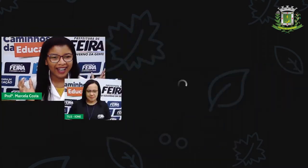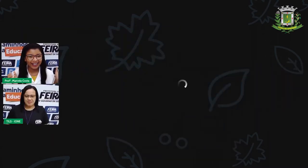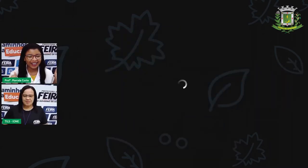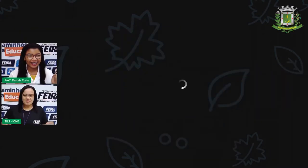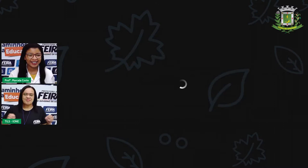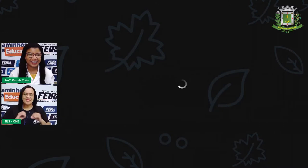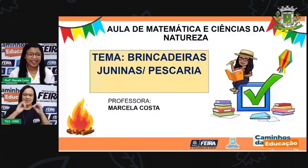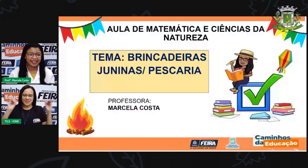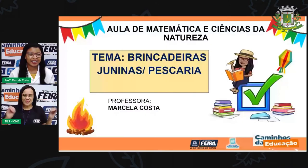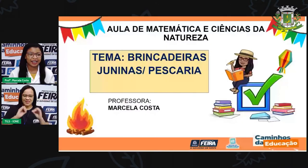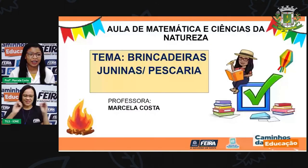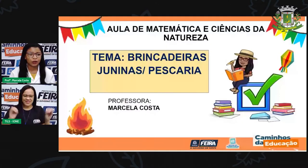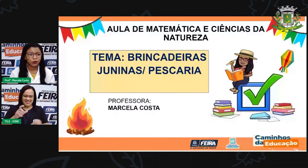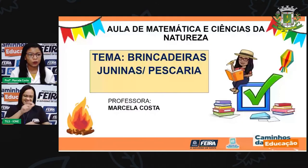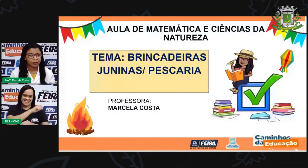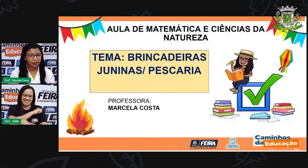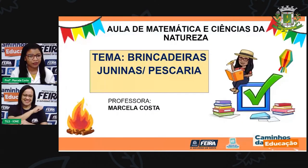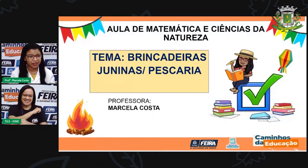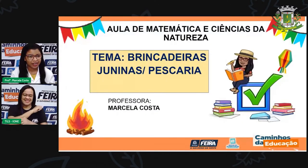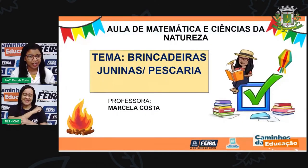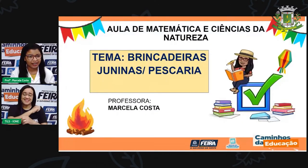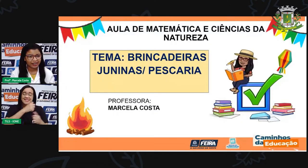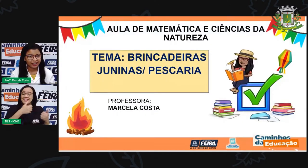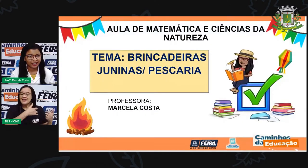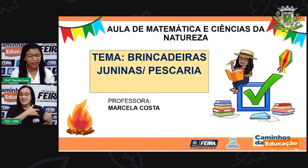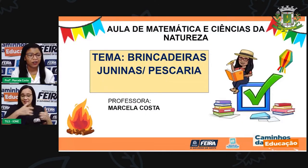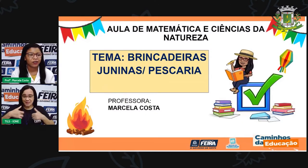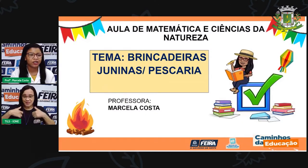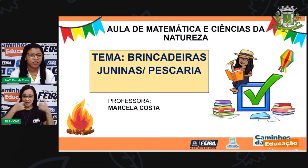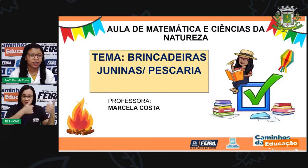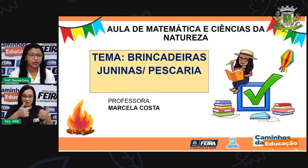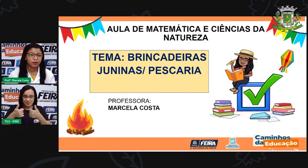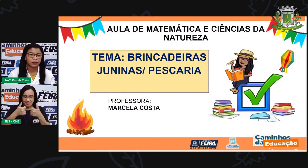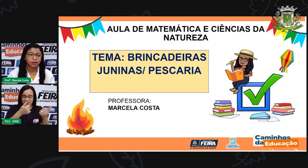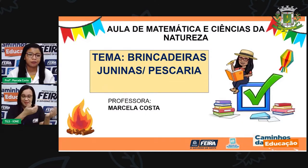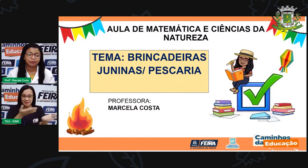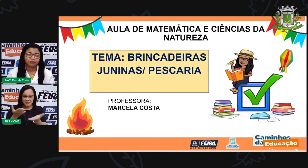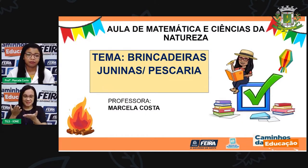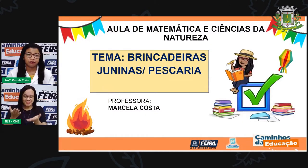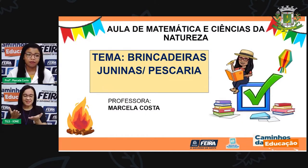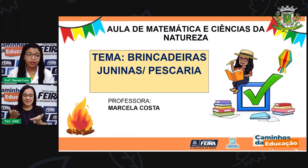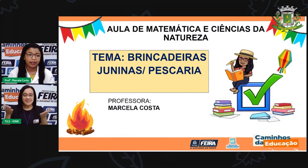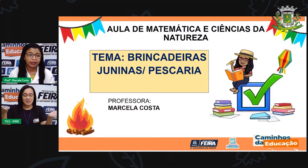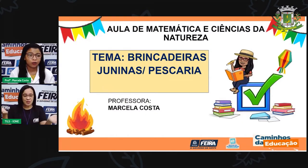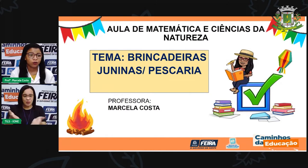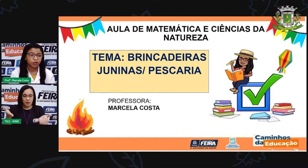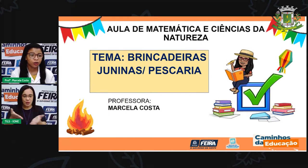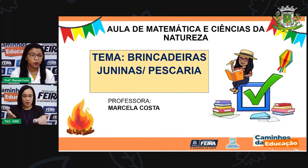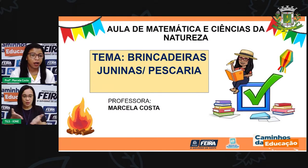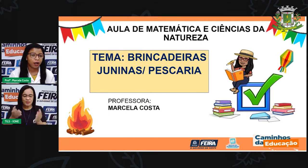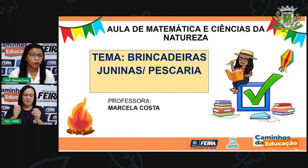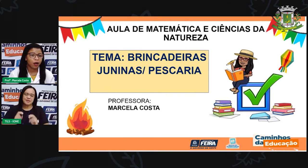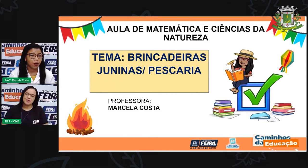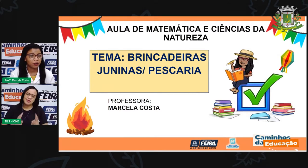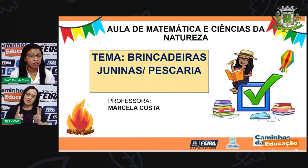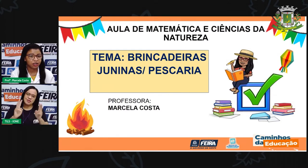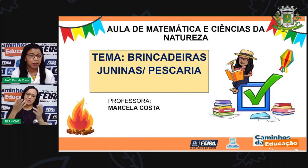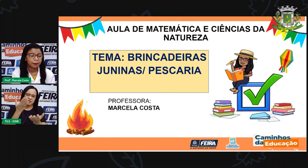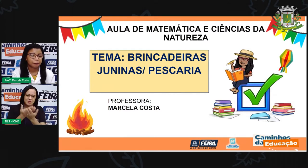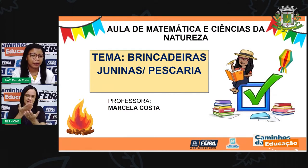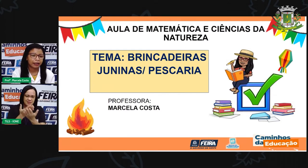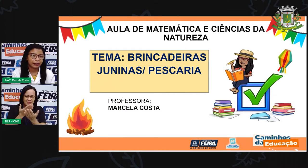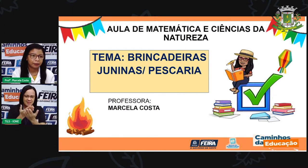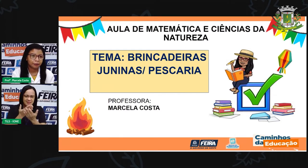Olá, crianças! Tudo bem com vocês? Hoje nós vamos continuar com a aula